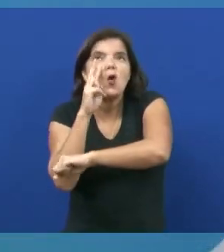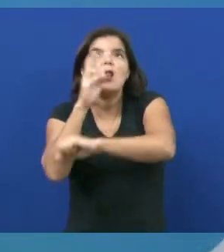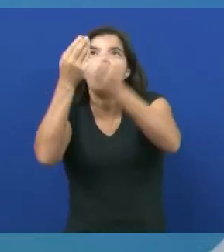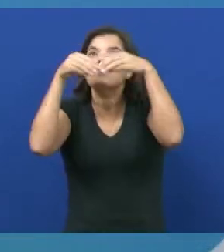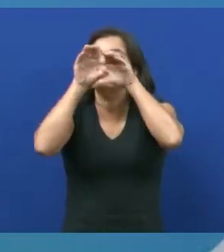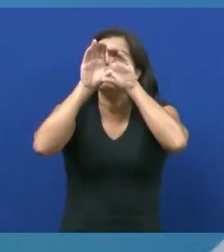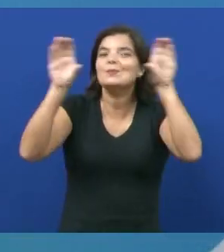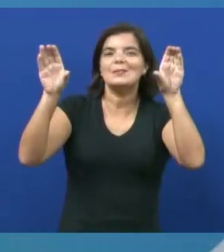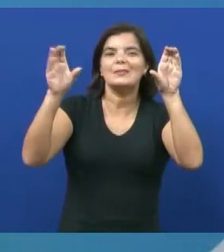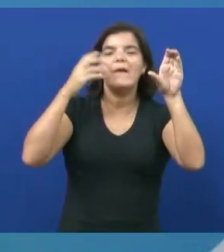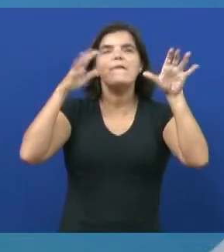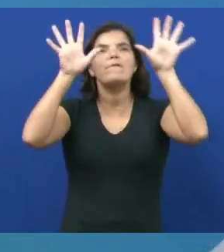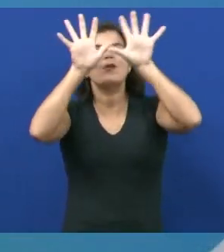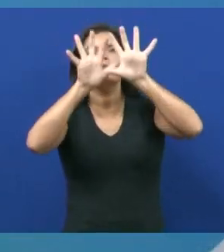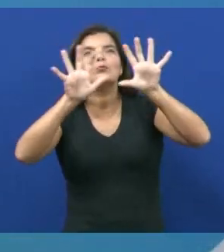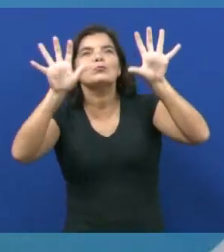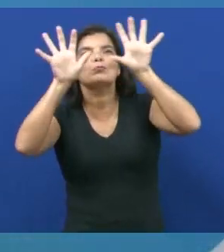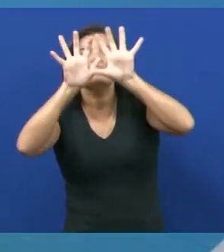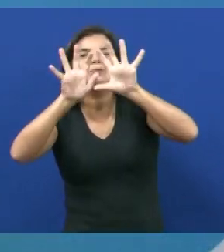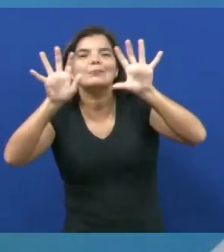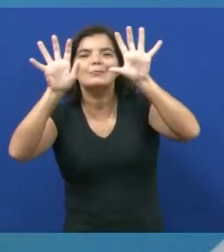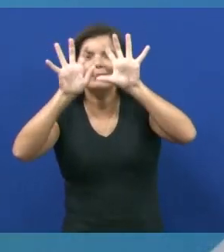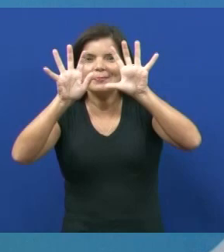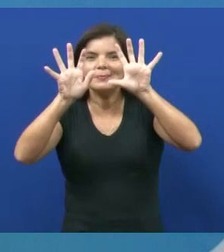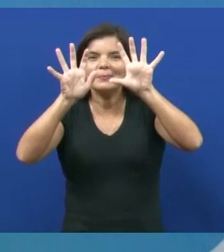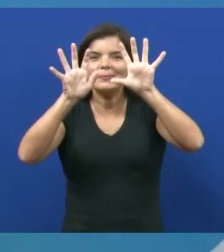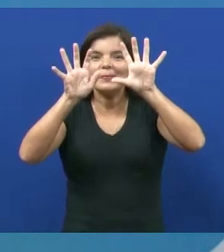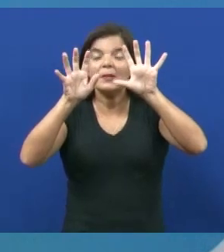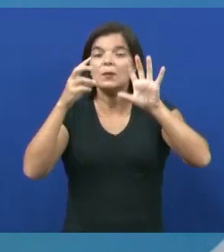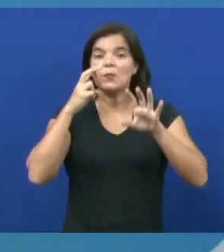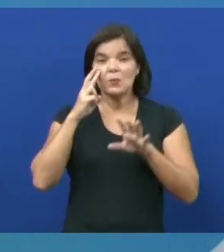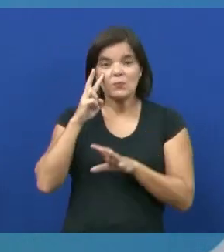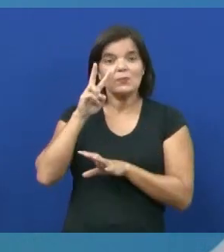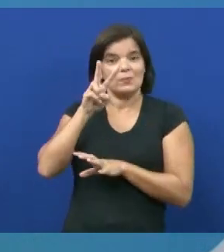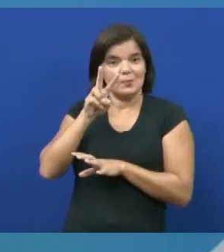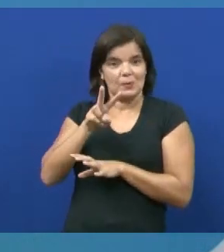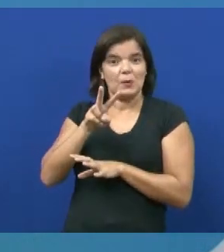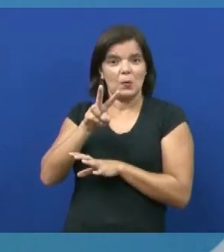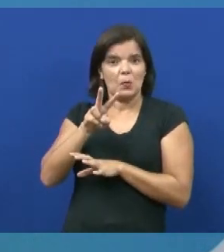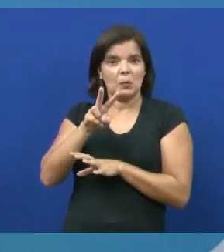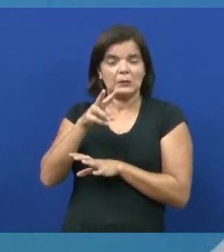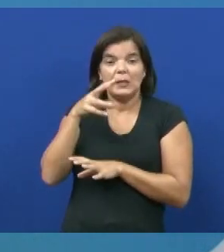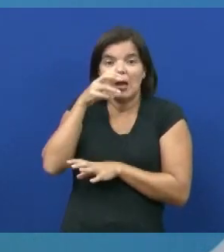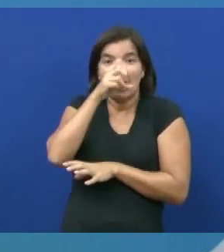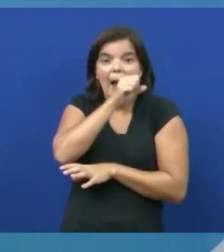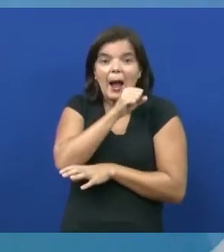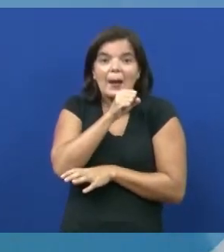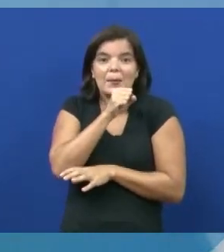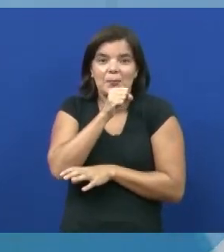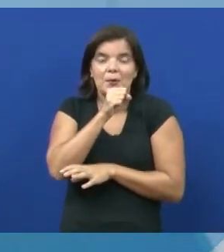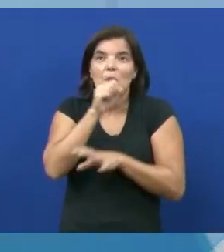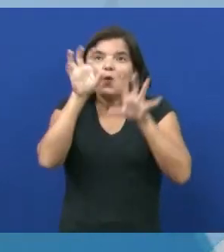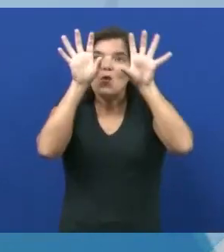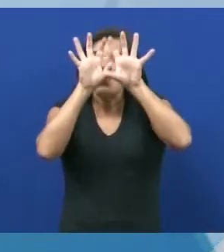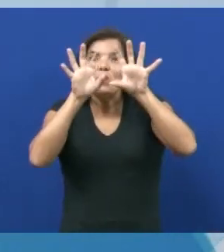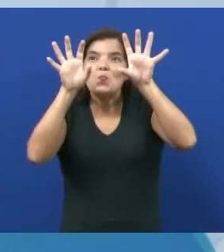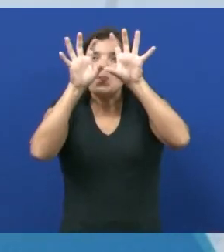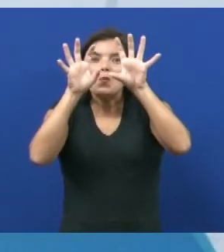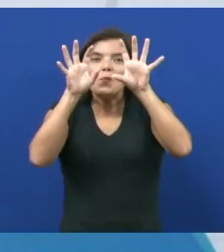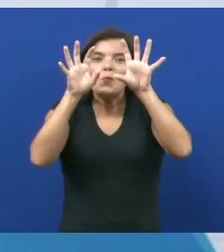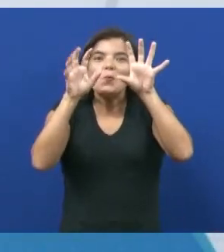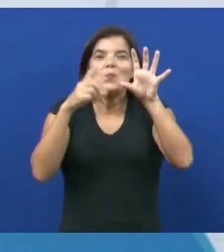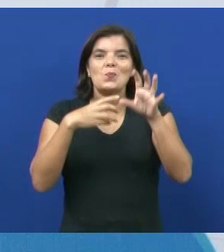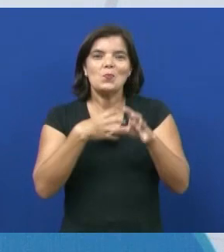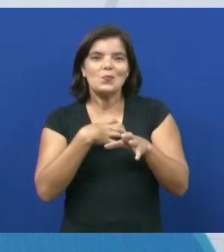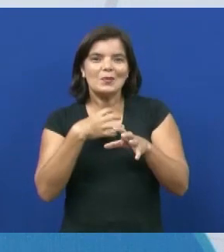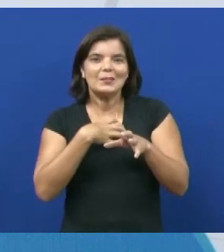e ver as nuvens, né? Quando você olha, de repente você vê uma nuvem com um